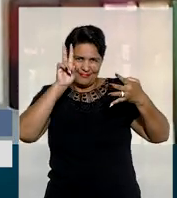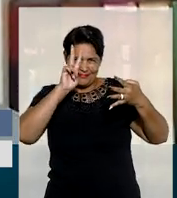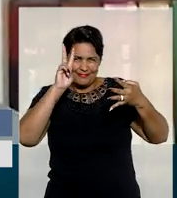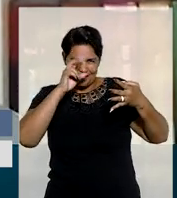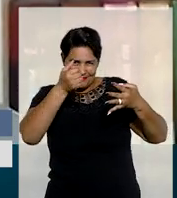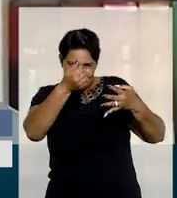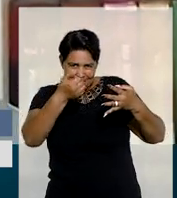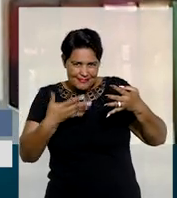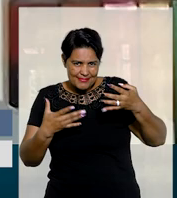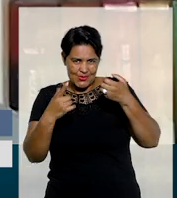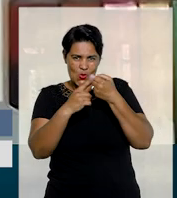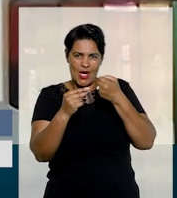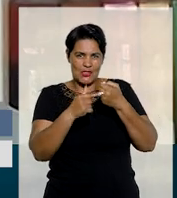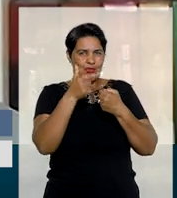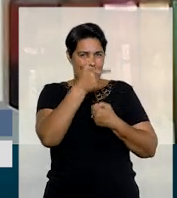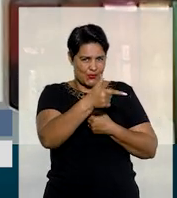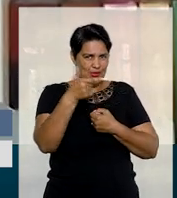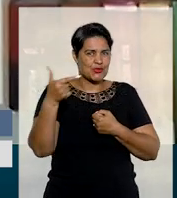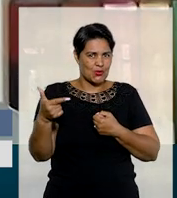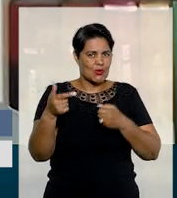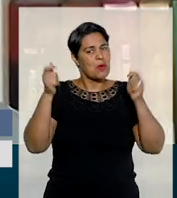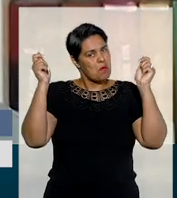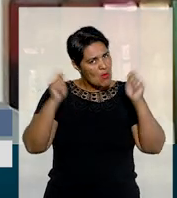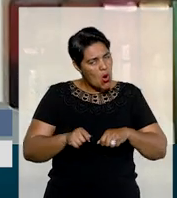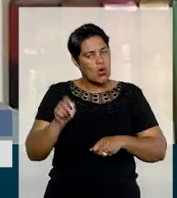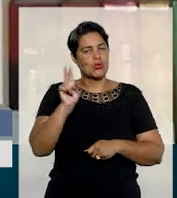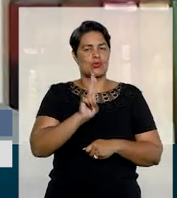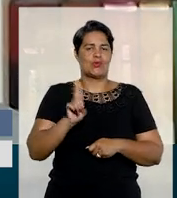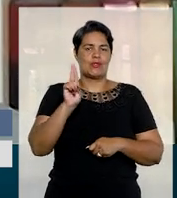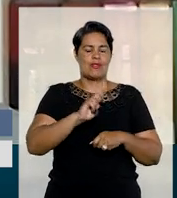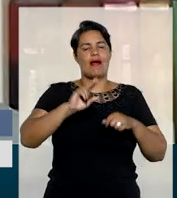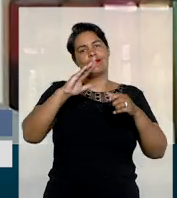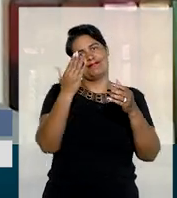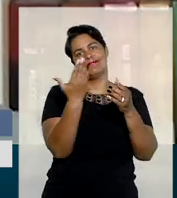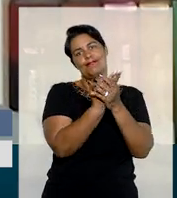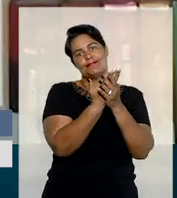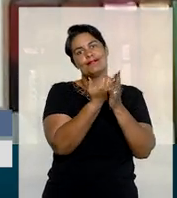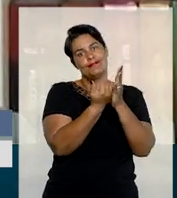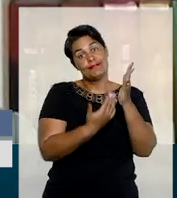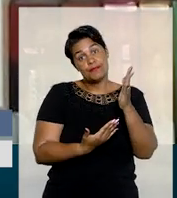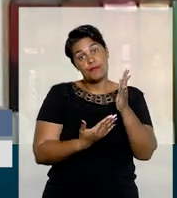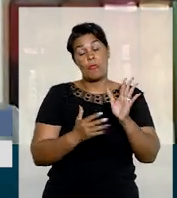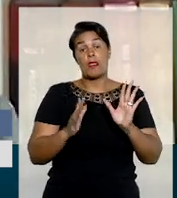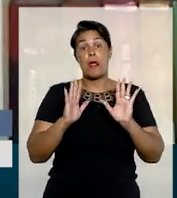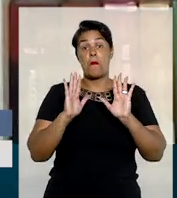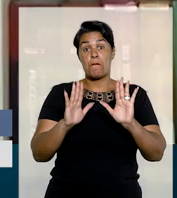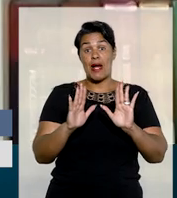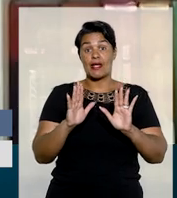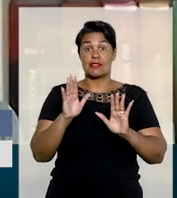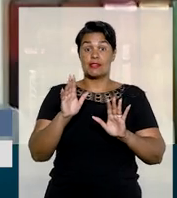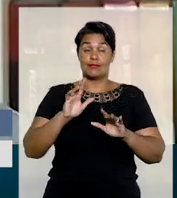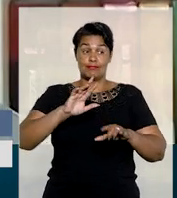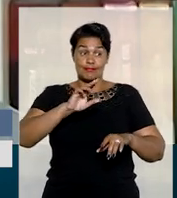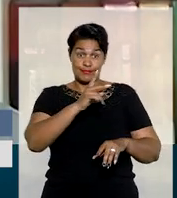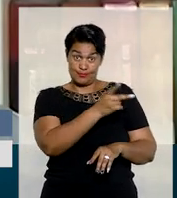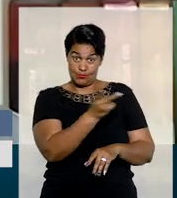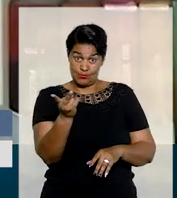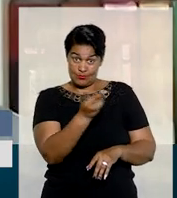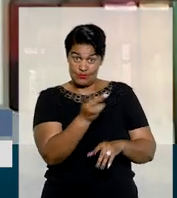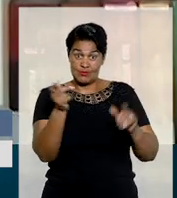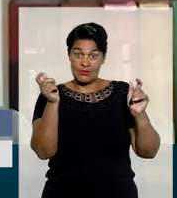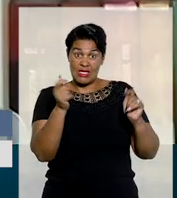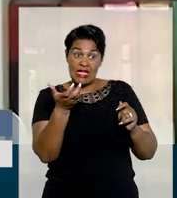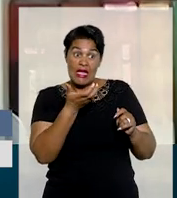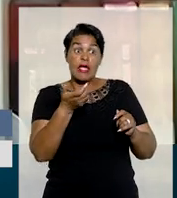daqueles defeitos previstos no artigo 122 para que caiba esse tipo de recurso. Agora, as partes que